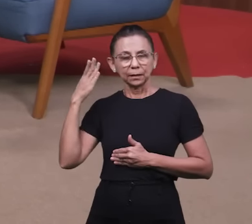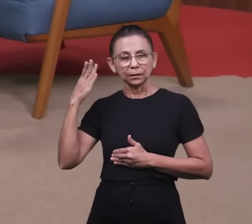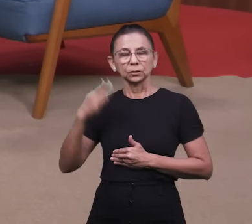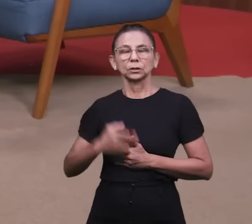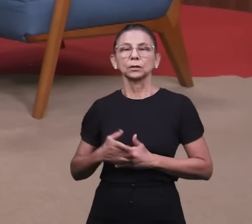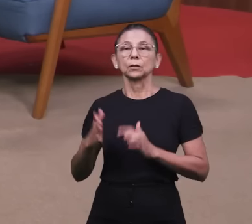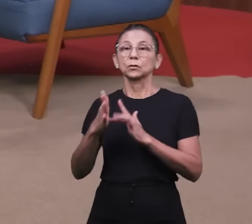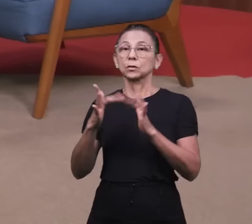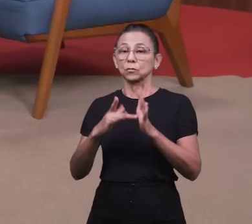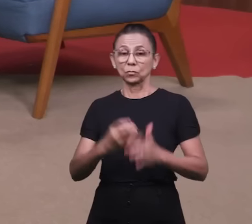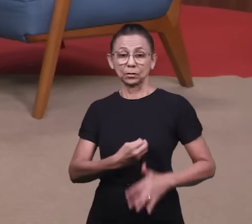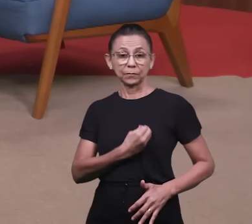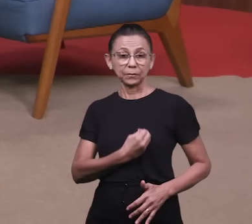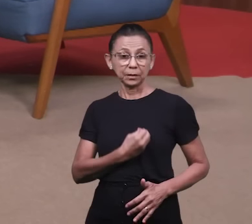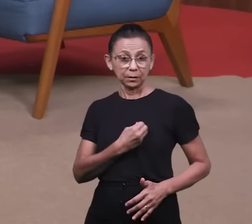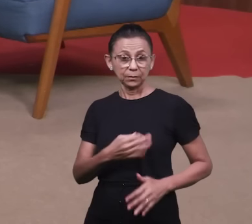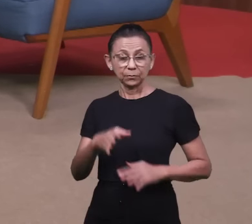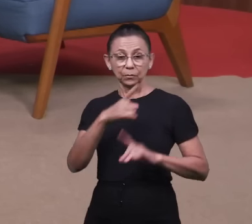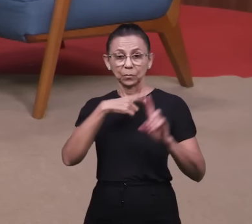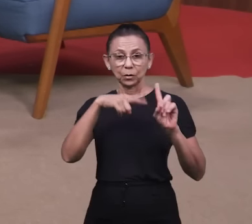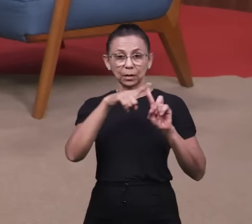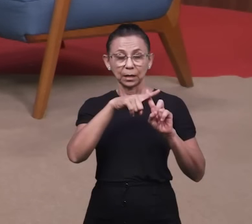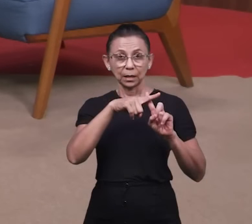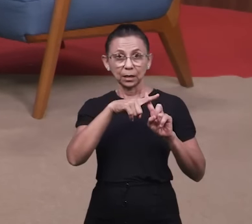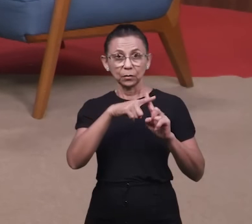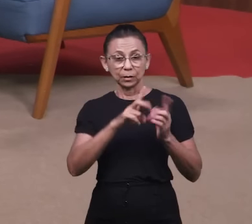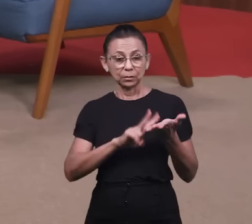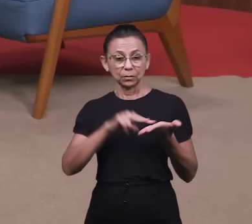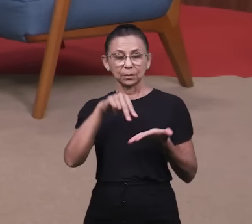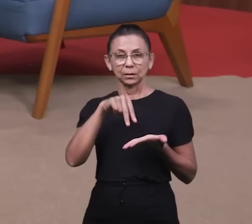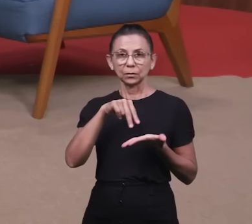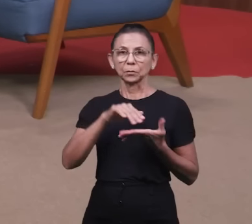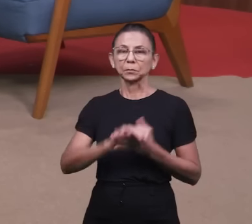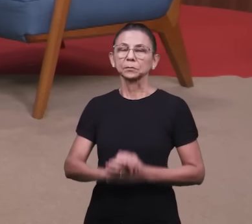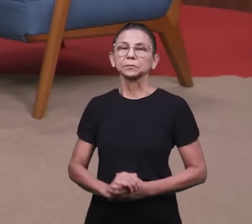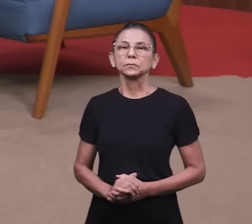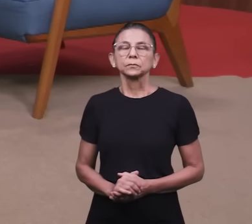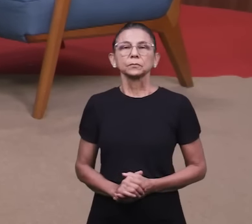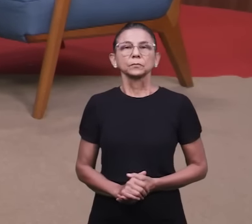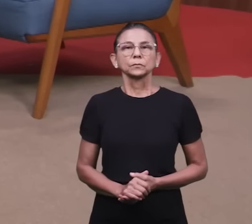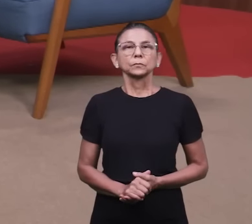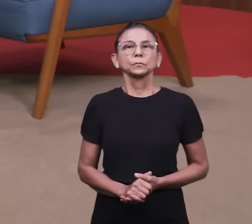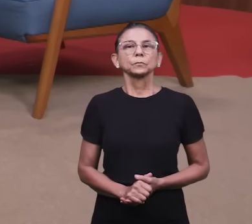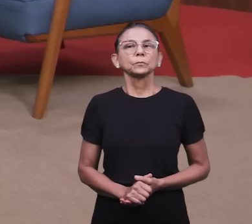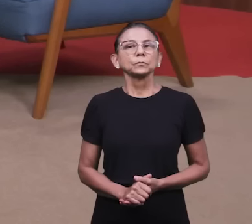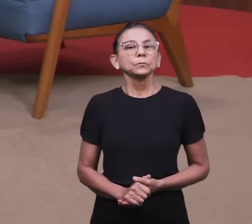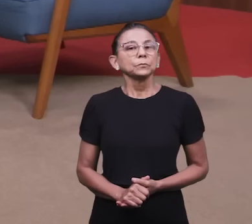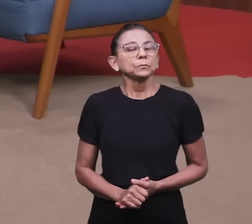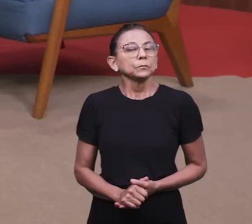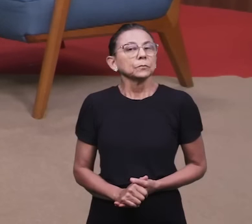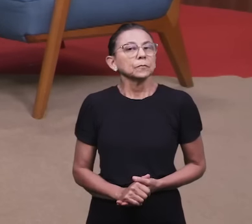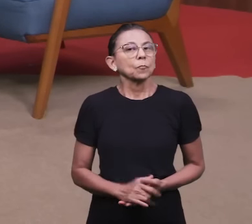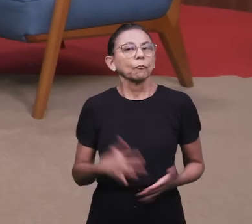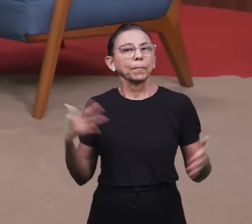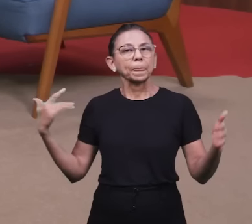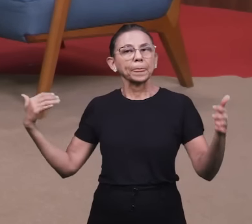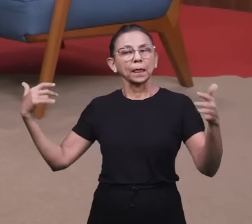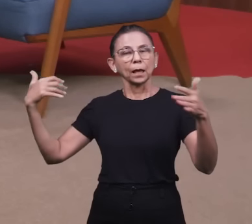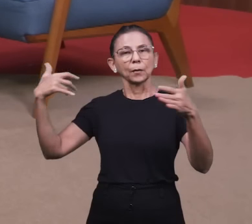mas quando nós trabalhamos e quando nós vemos a aplicação da doutrina hoje